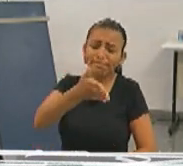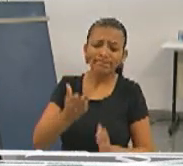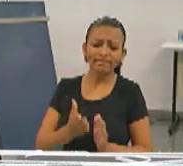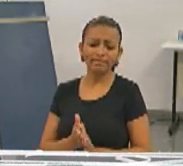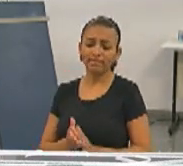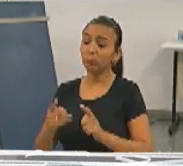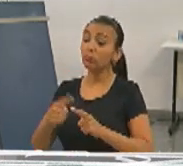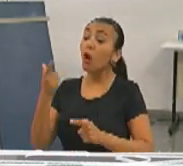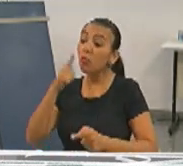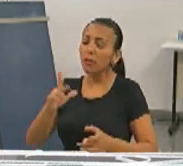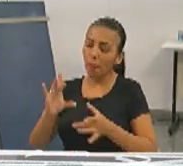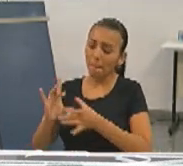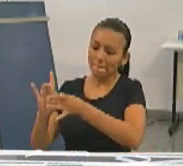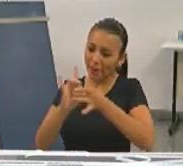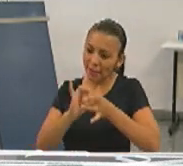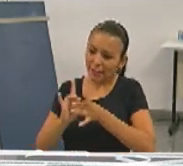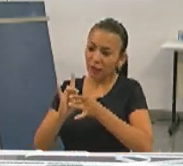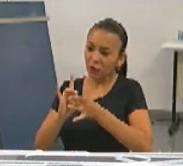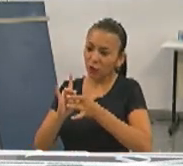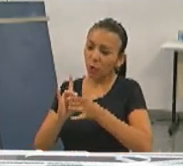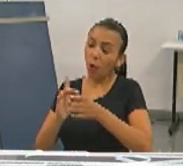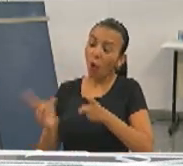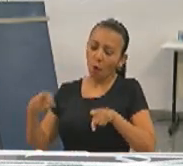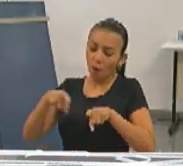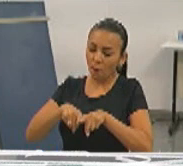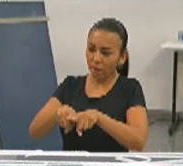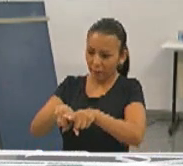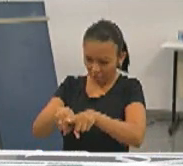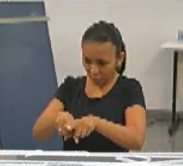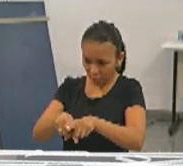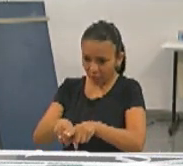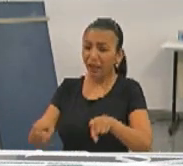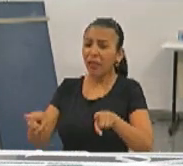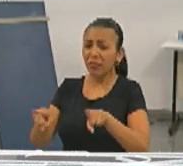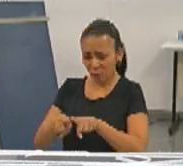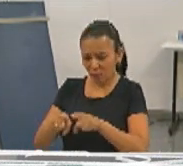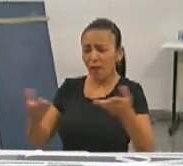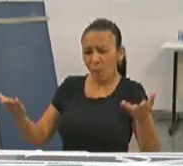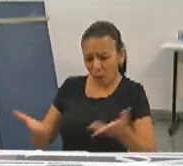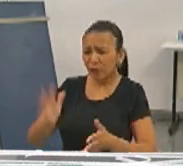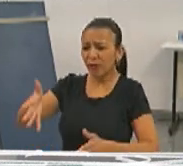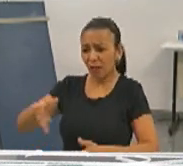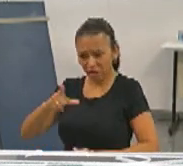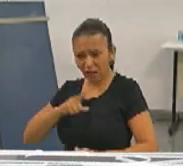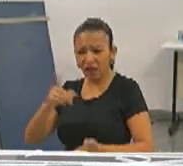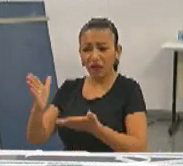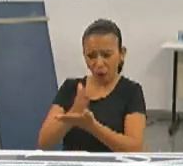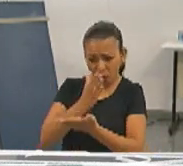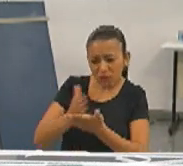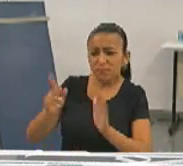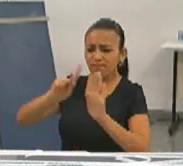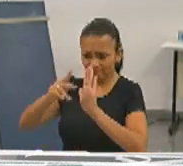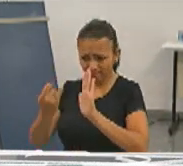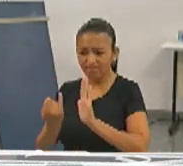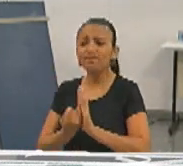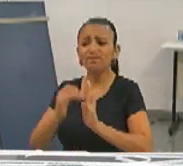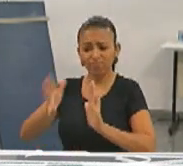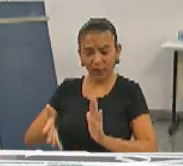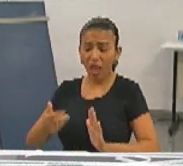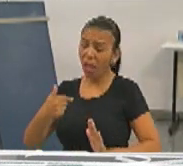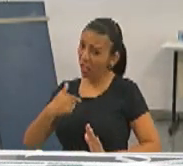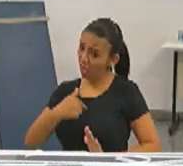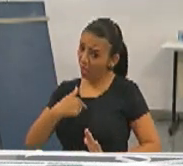através de parcerias, de convênios, como, inclusive, já é realizado hoje por alguns projetos. Eu,